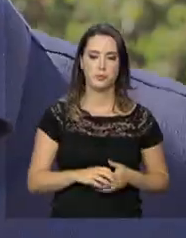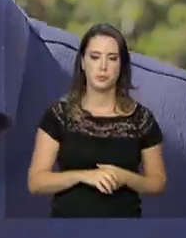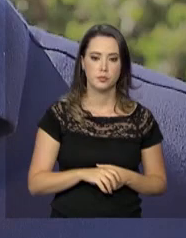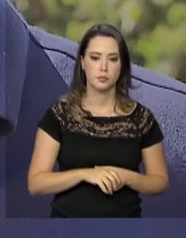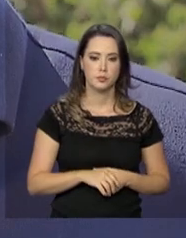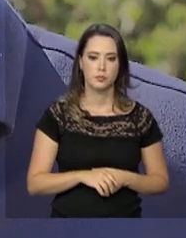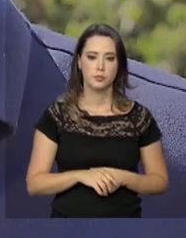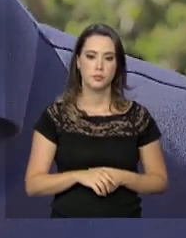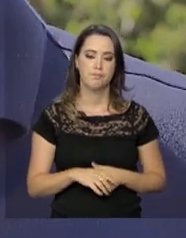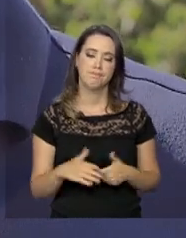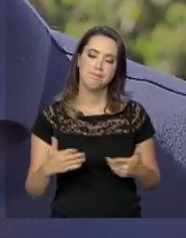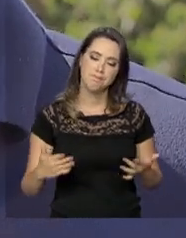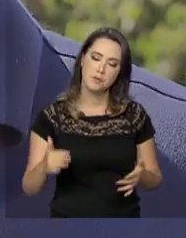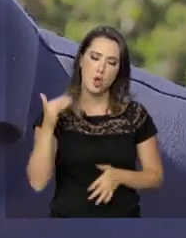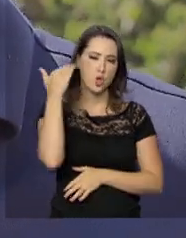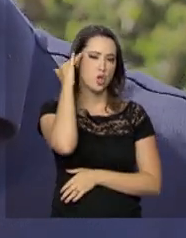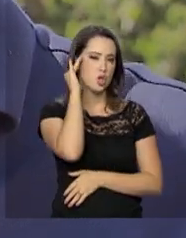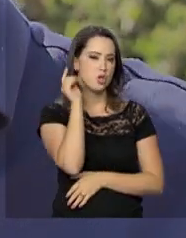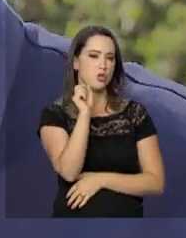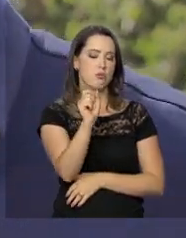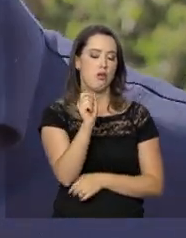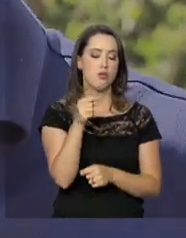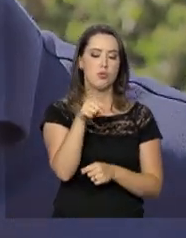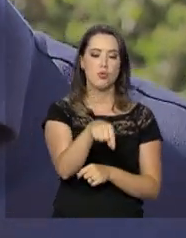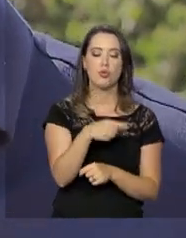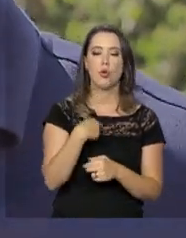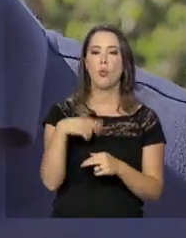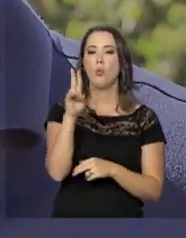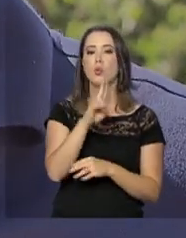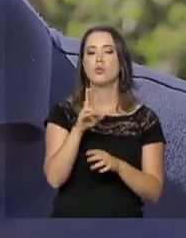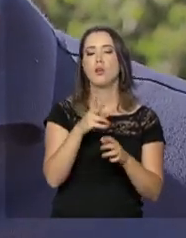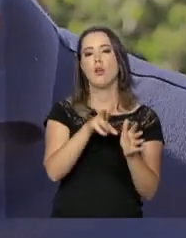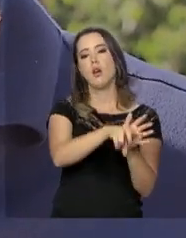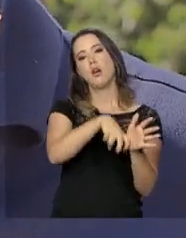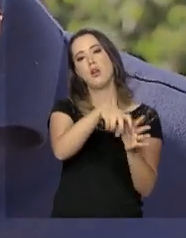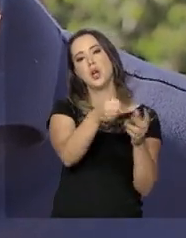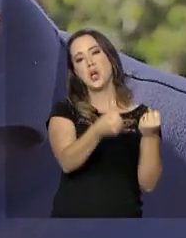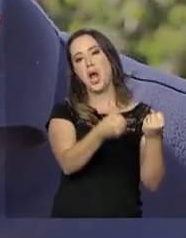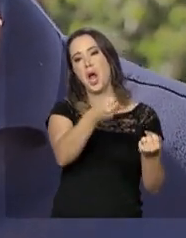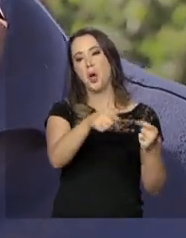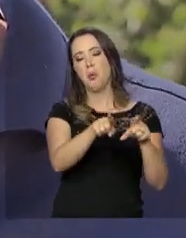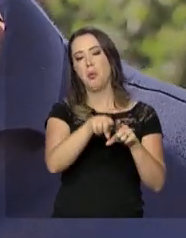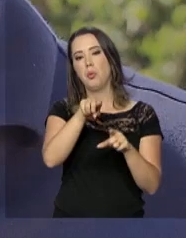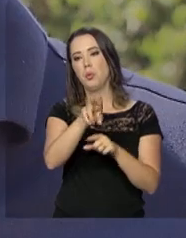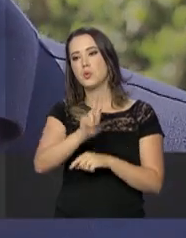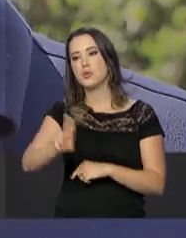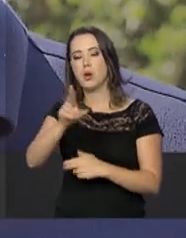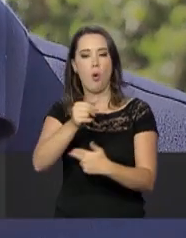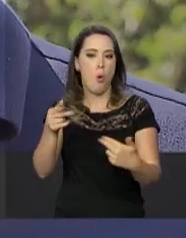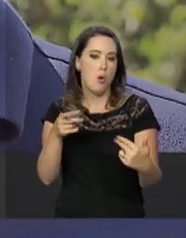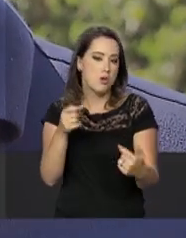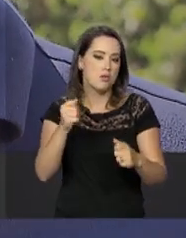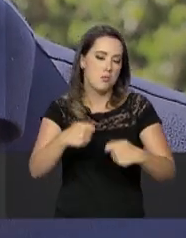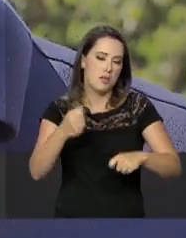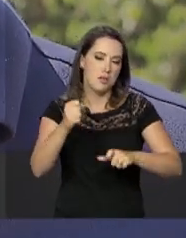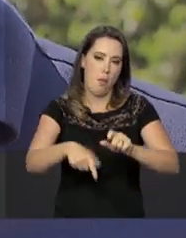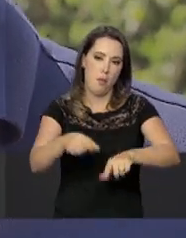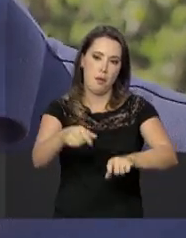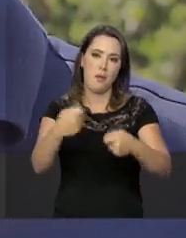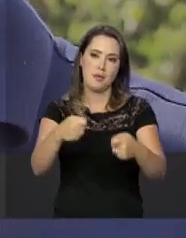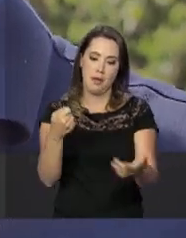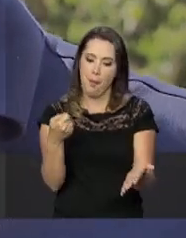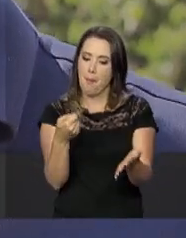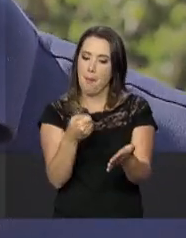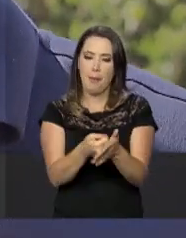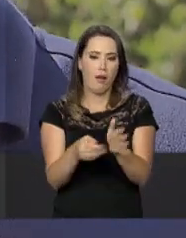A gente entende que, por exemplo, uma máquina, uma colheitadeira, um trator, um equipamento que se vai usar para plantio, ele tem que se